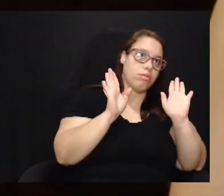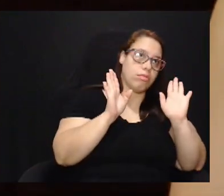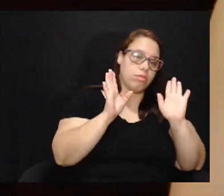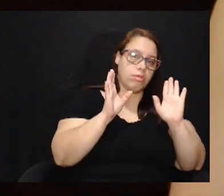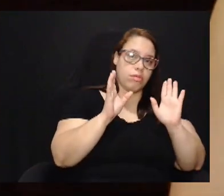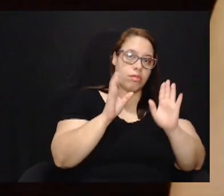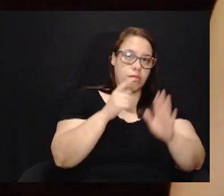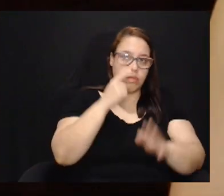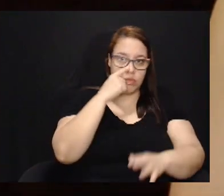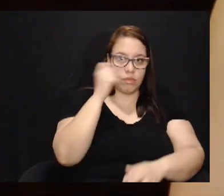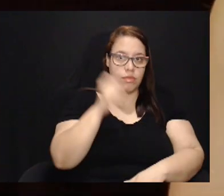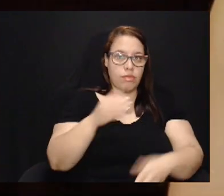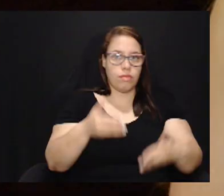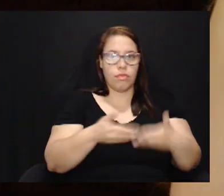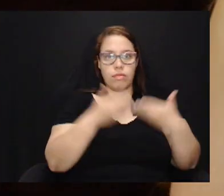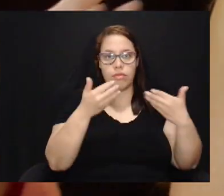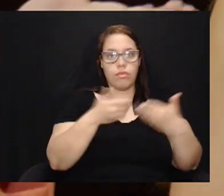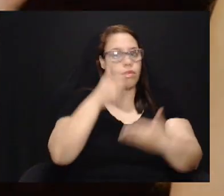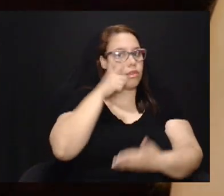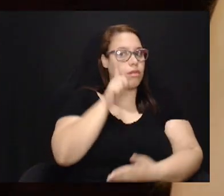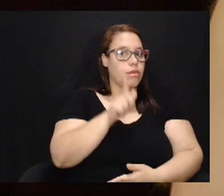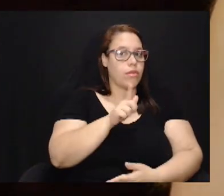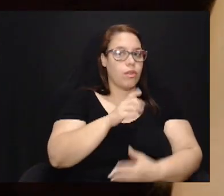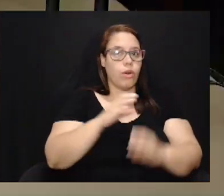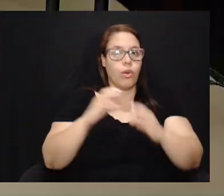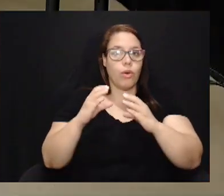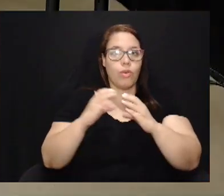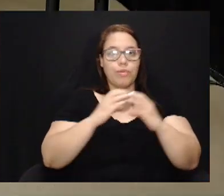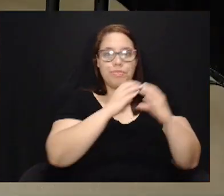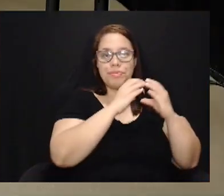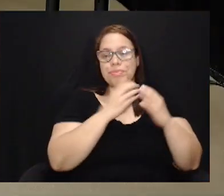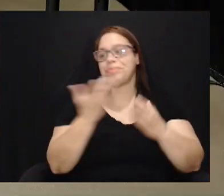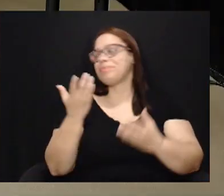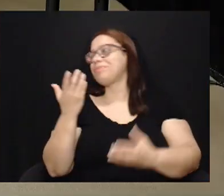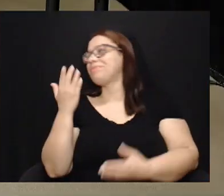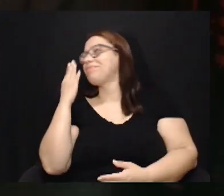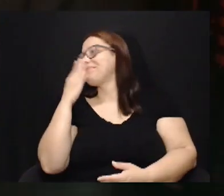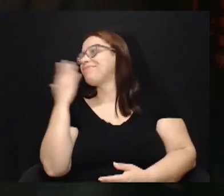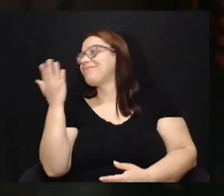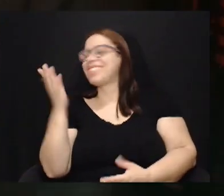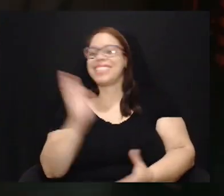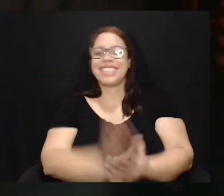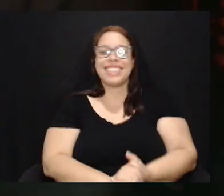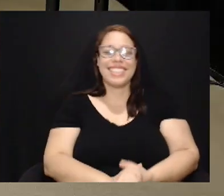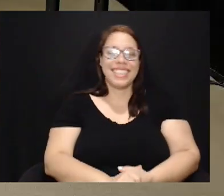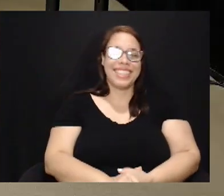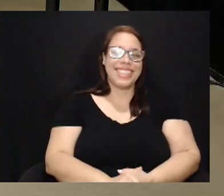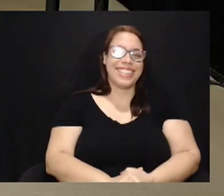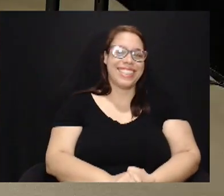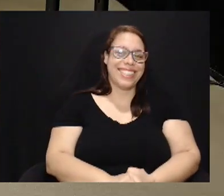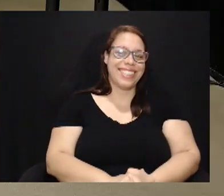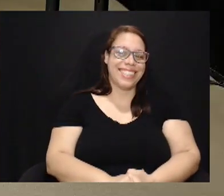melancia, você não vai conseguir aproveitar. Mas dá pra fazer doce. Mas doce é possível aproveitar.